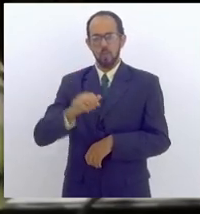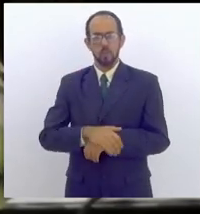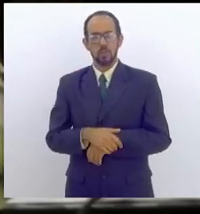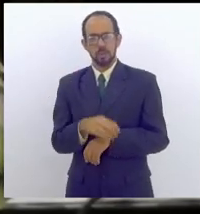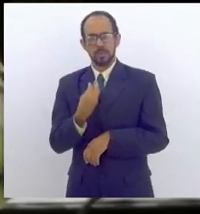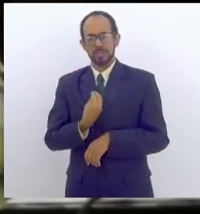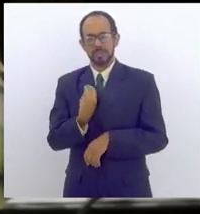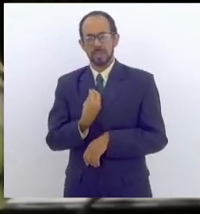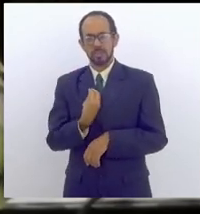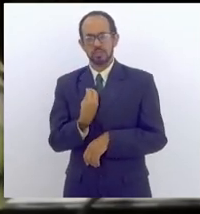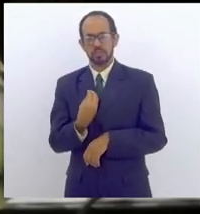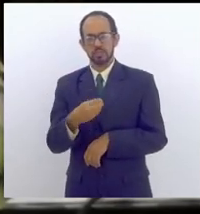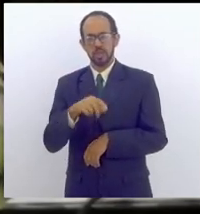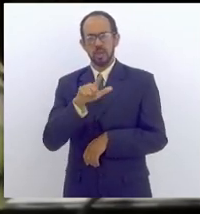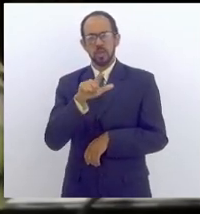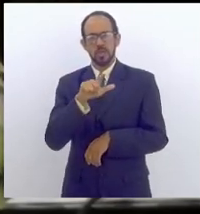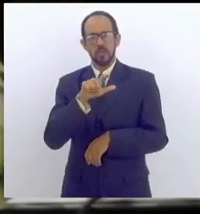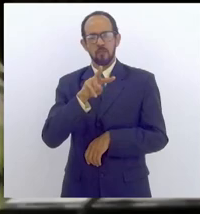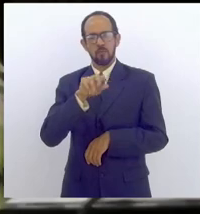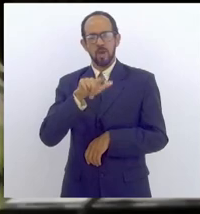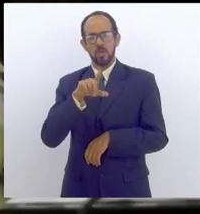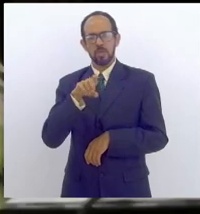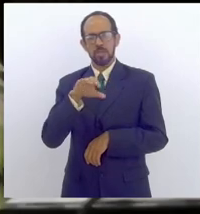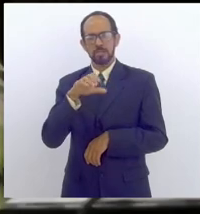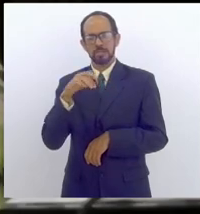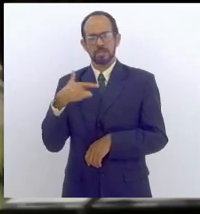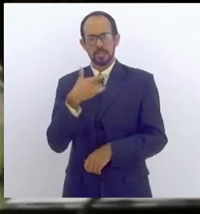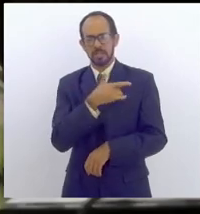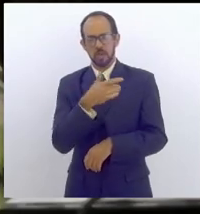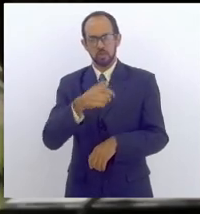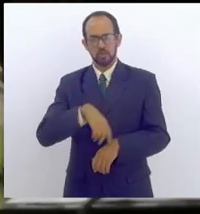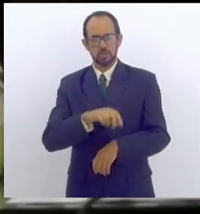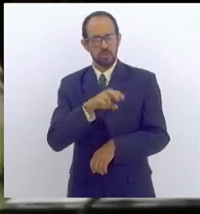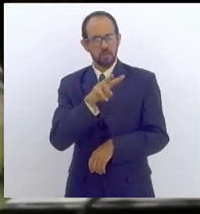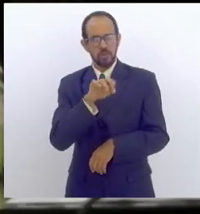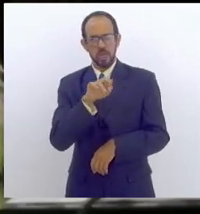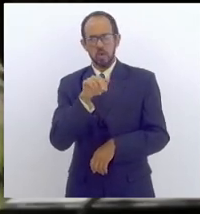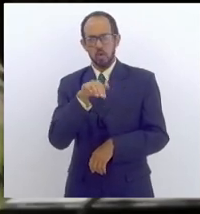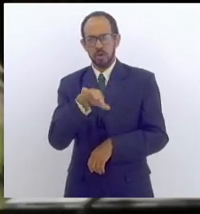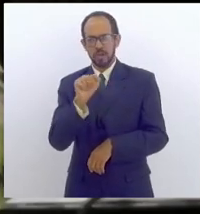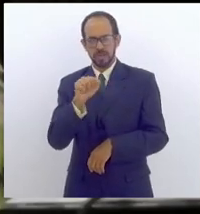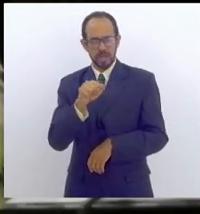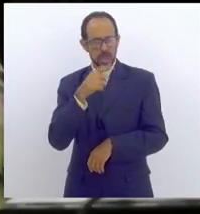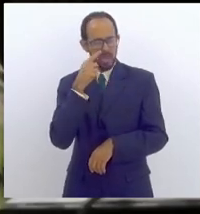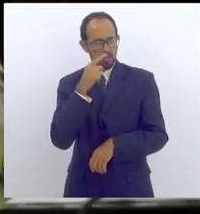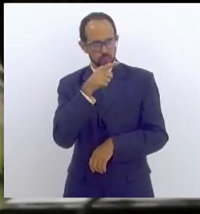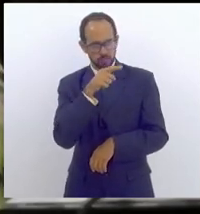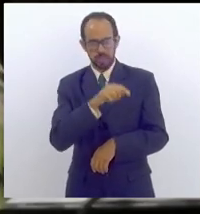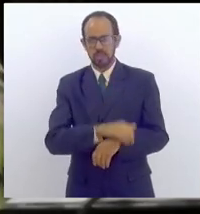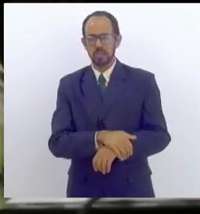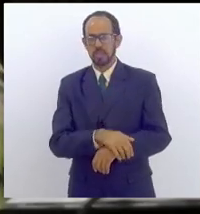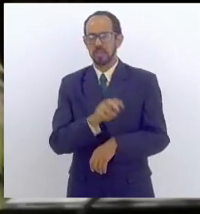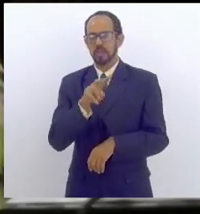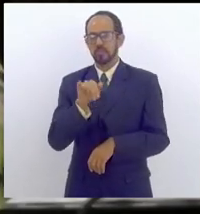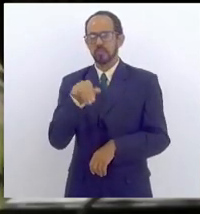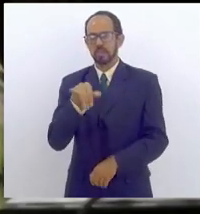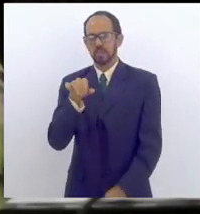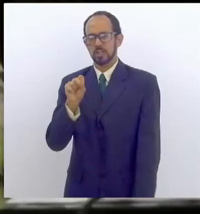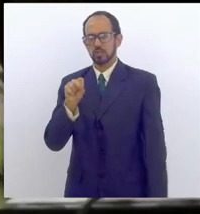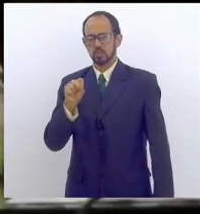presente. Valdecida Saúde aqui. Verônica Lima, eu vi a Verônica ali. Quantos estão? Cinco? Vinícius Cozolino.